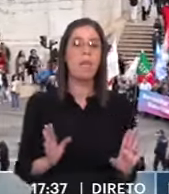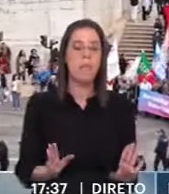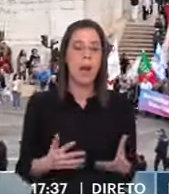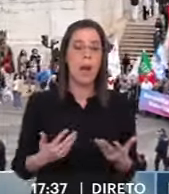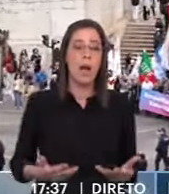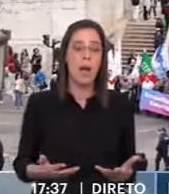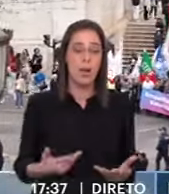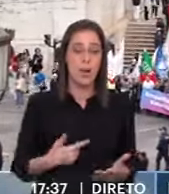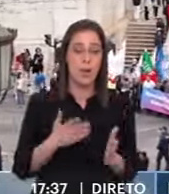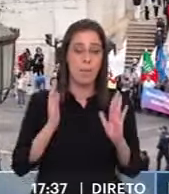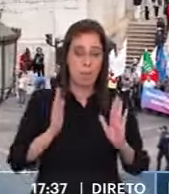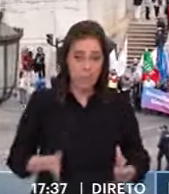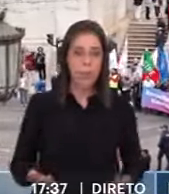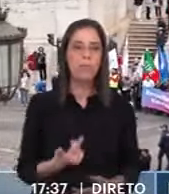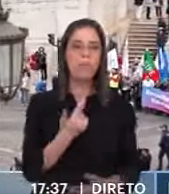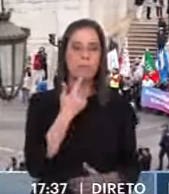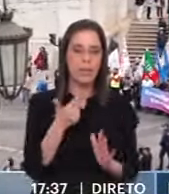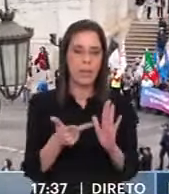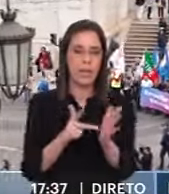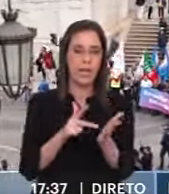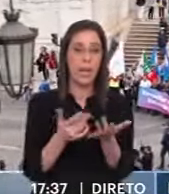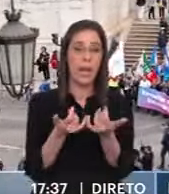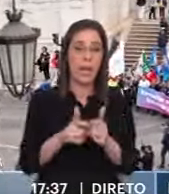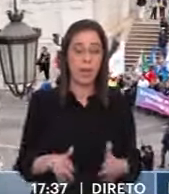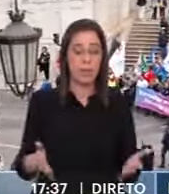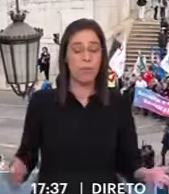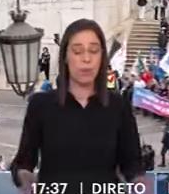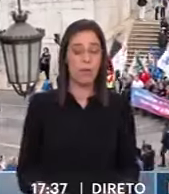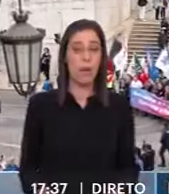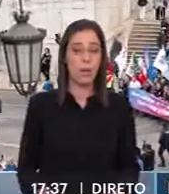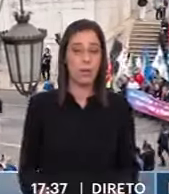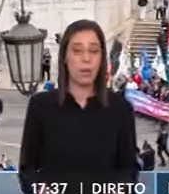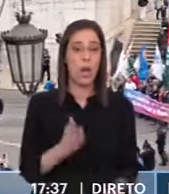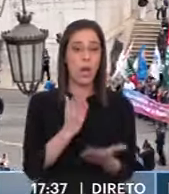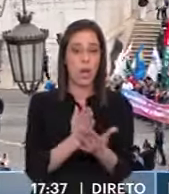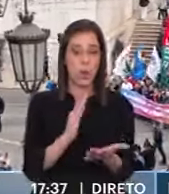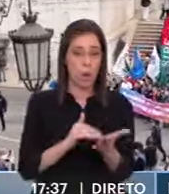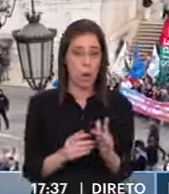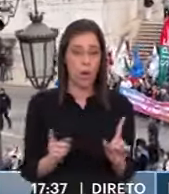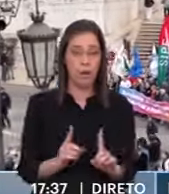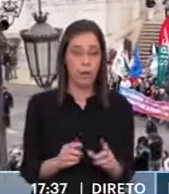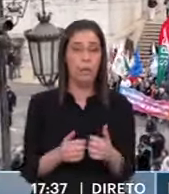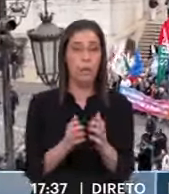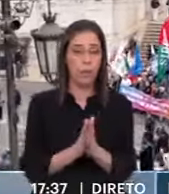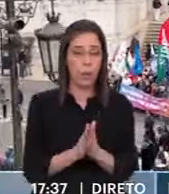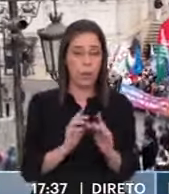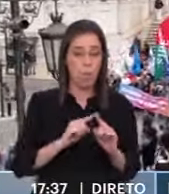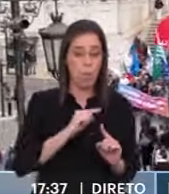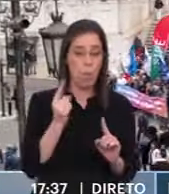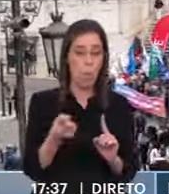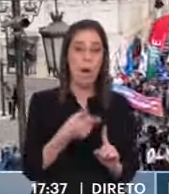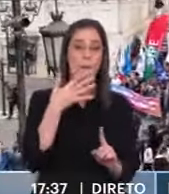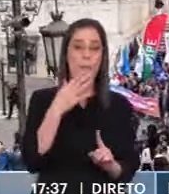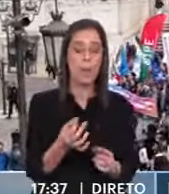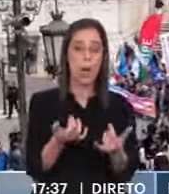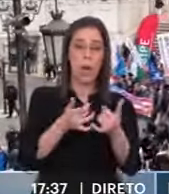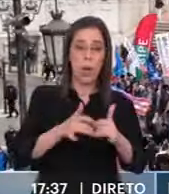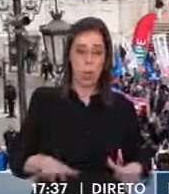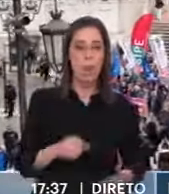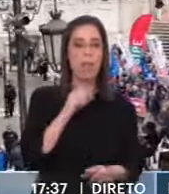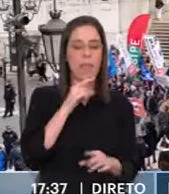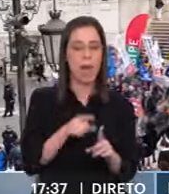neste momento precisamos muito de técnicos de informática, porque de facto, não só para os exames, mas para que durante todo o ano os computadores